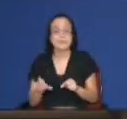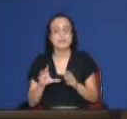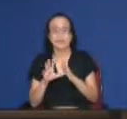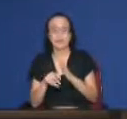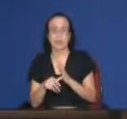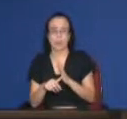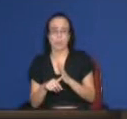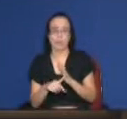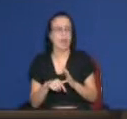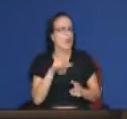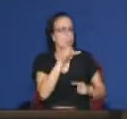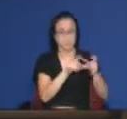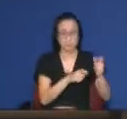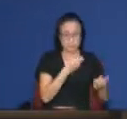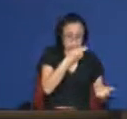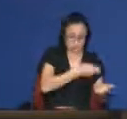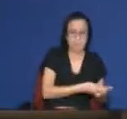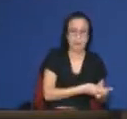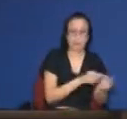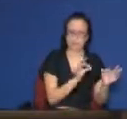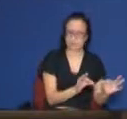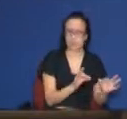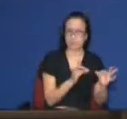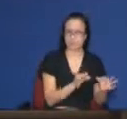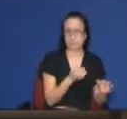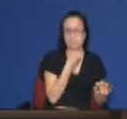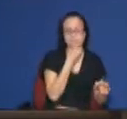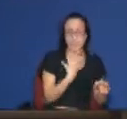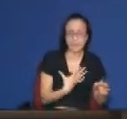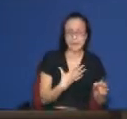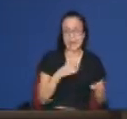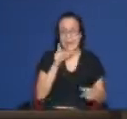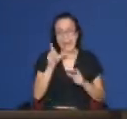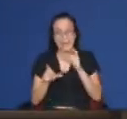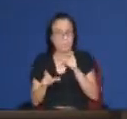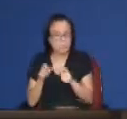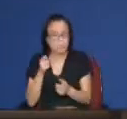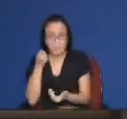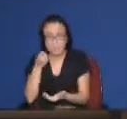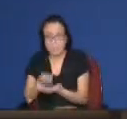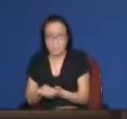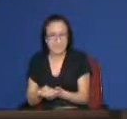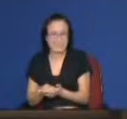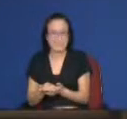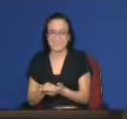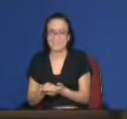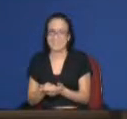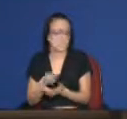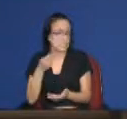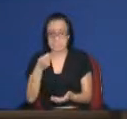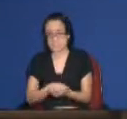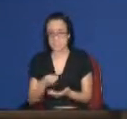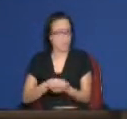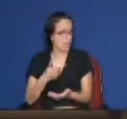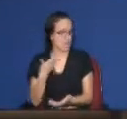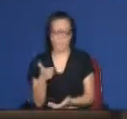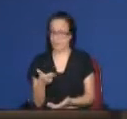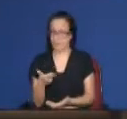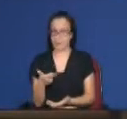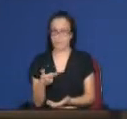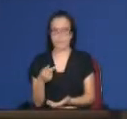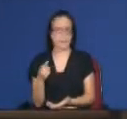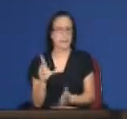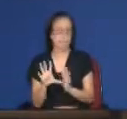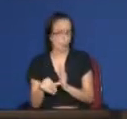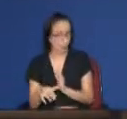pagam a sua água corretamente, entendendo também que quem furta água não economiza, esbanja. Então essa é uma medida. E